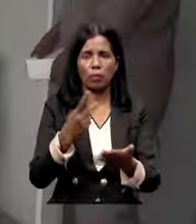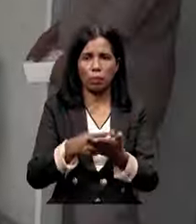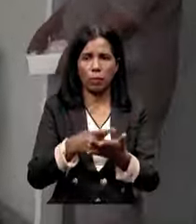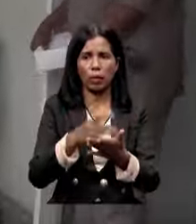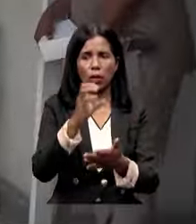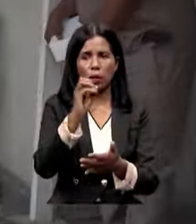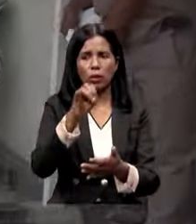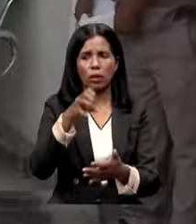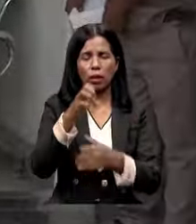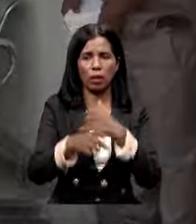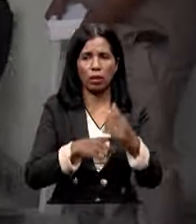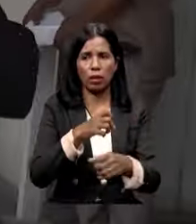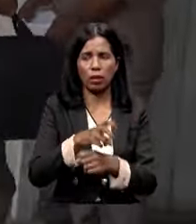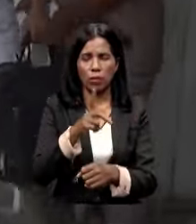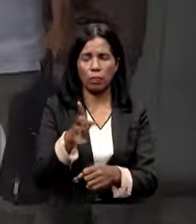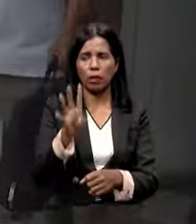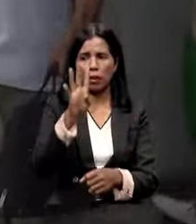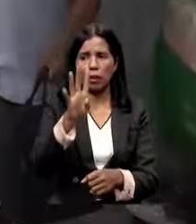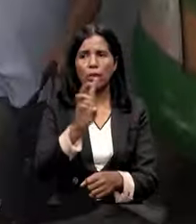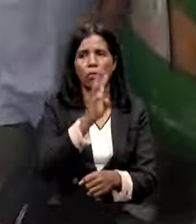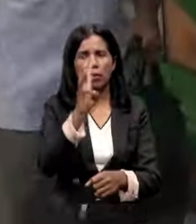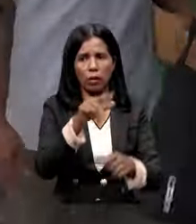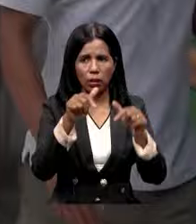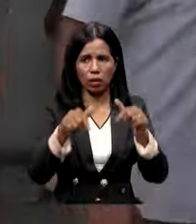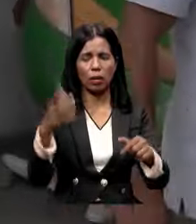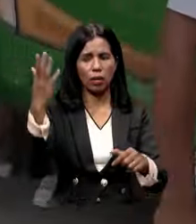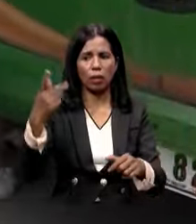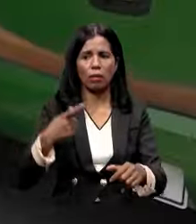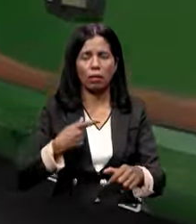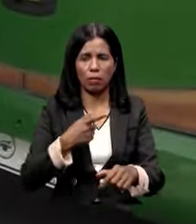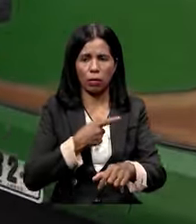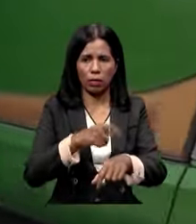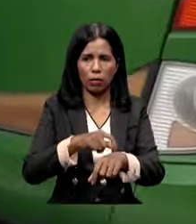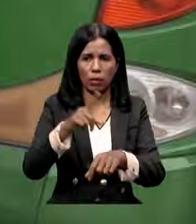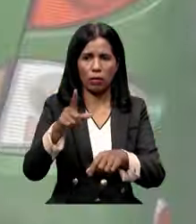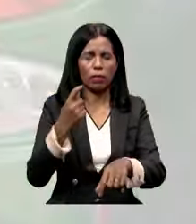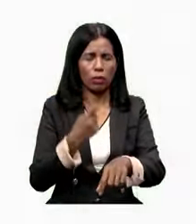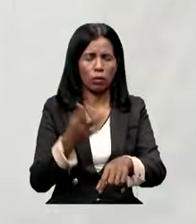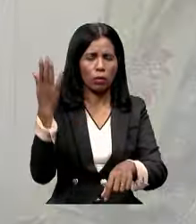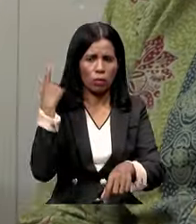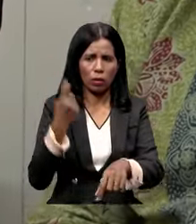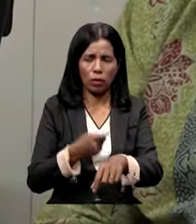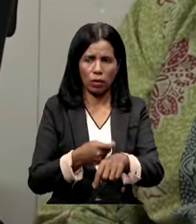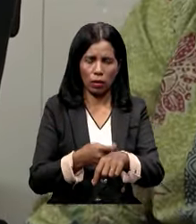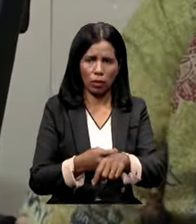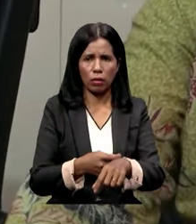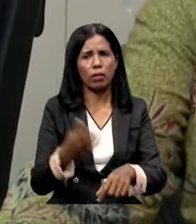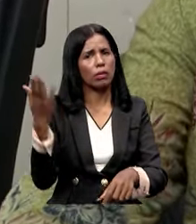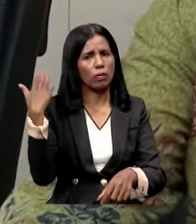geral Estado tinang riuroron resing hat e a quarta né, e Parlamento Nacional. Ulu tempo imperador e sir nene o